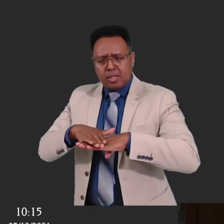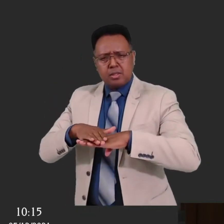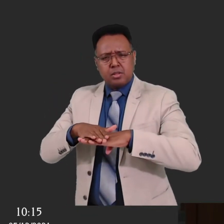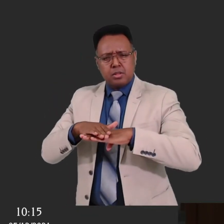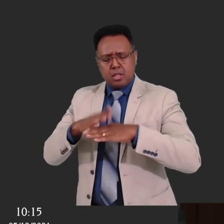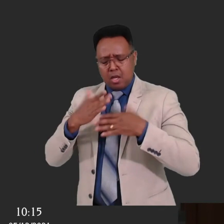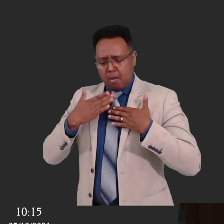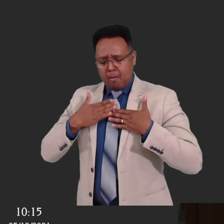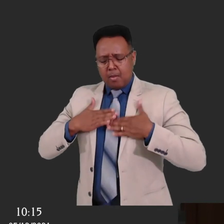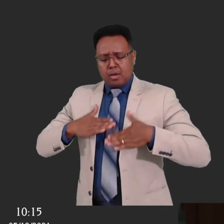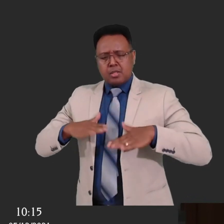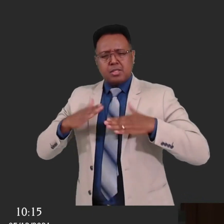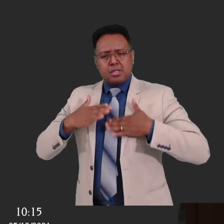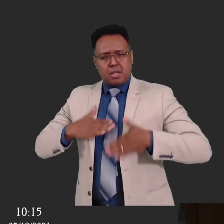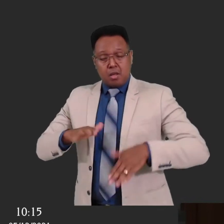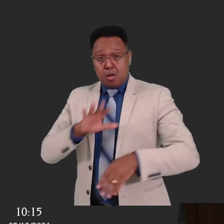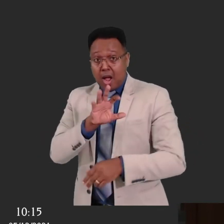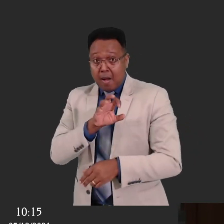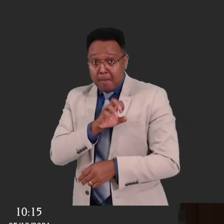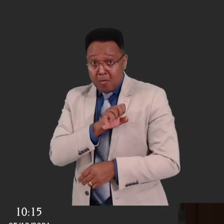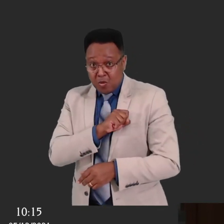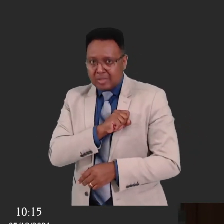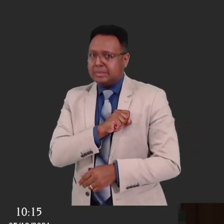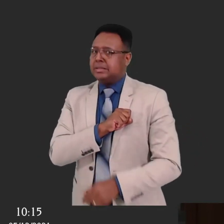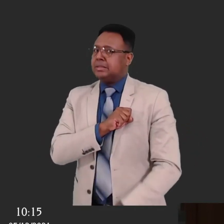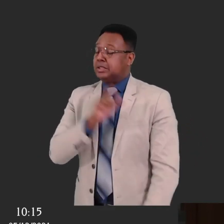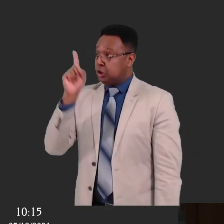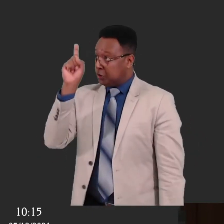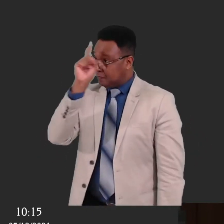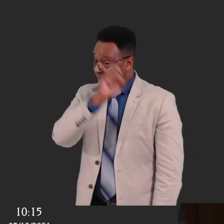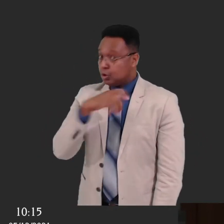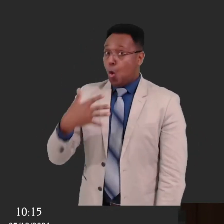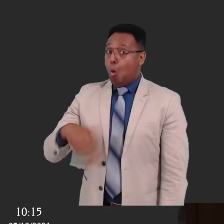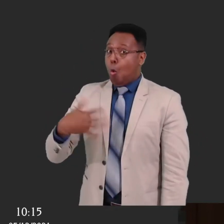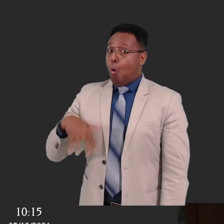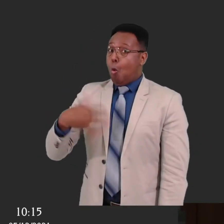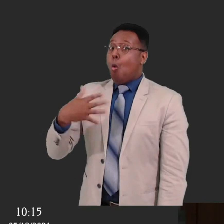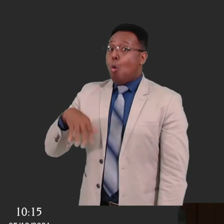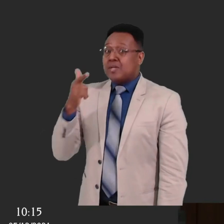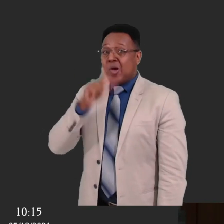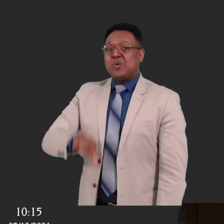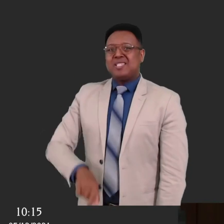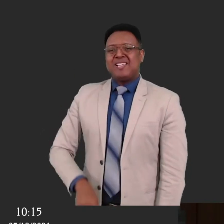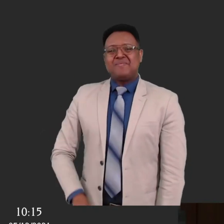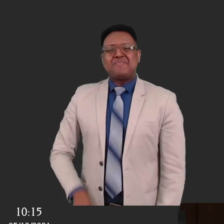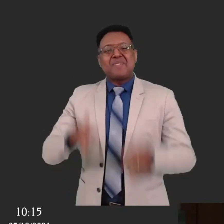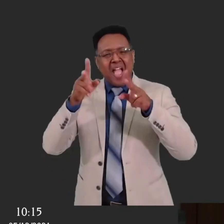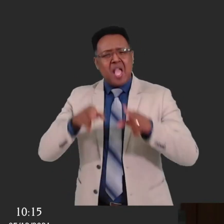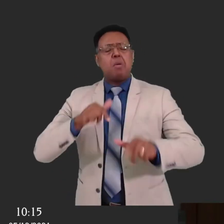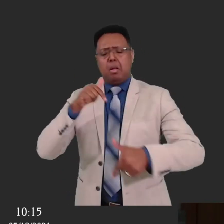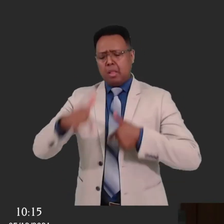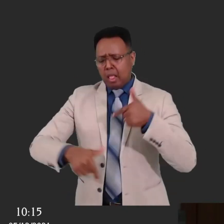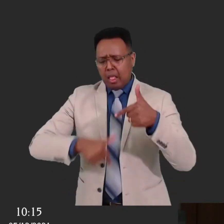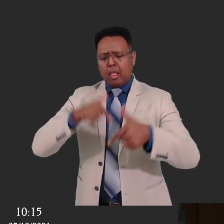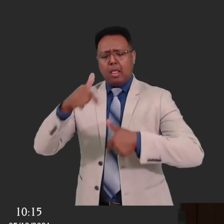e amor. Não é fácil de ganhar isso aí não, irmãos. Precisa batalhar muito, igual trabalho.